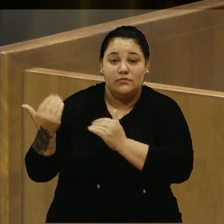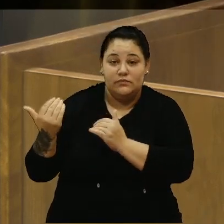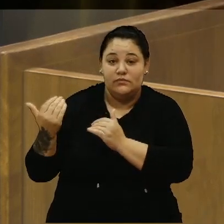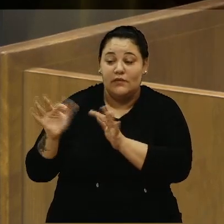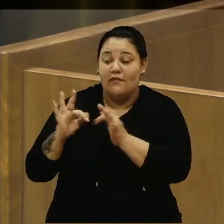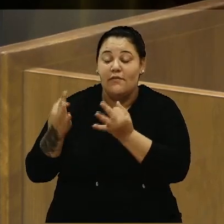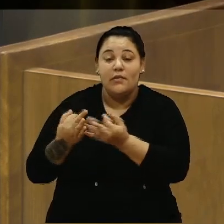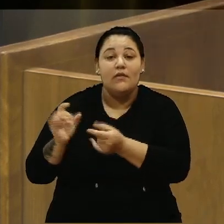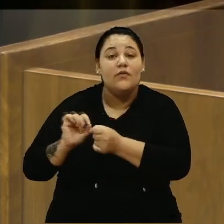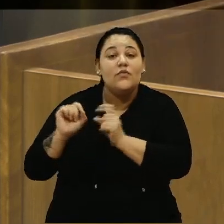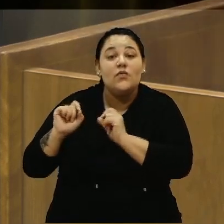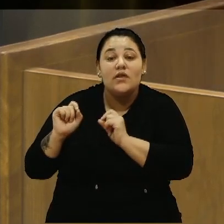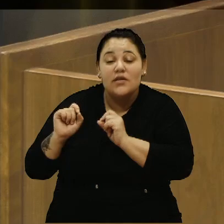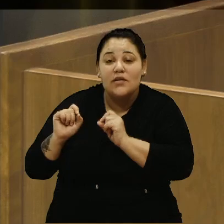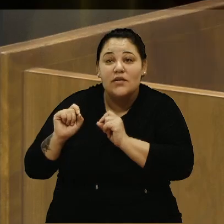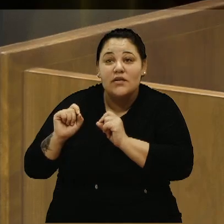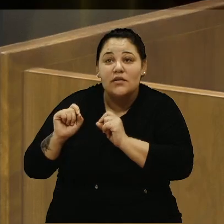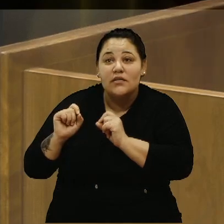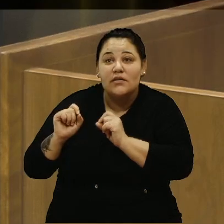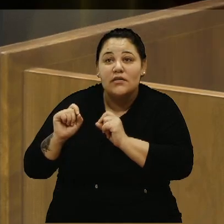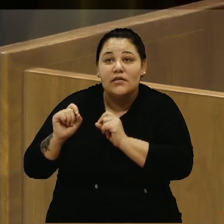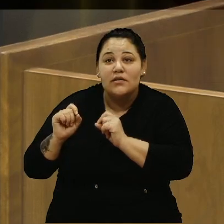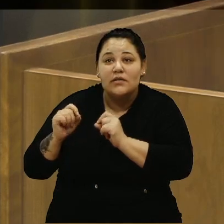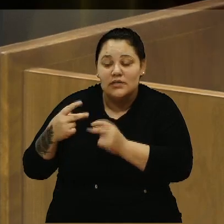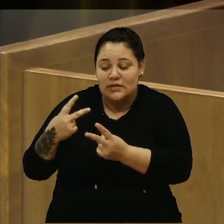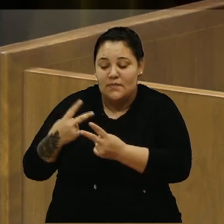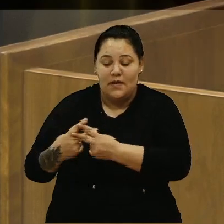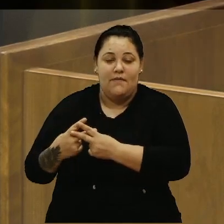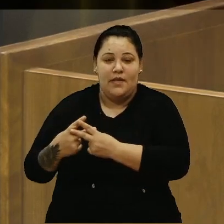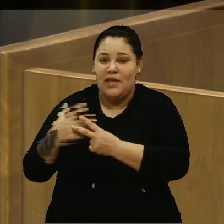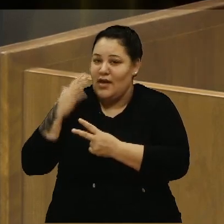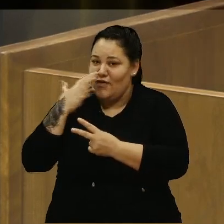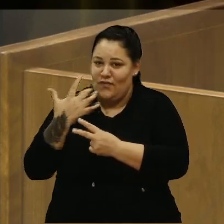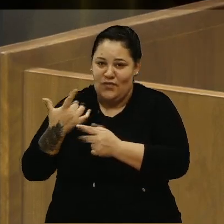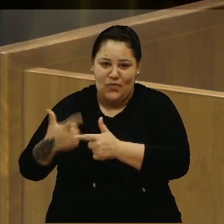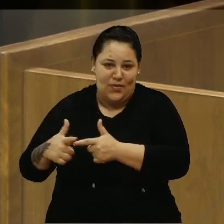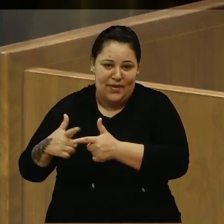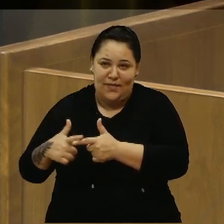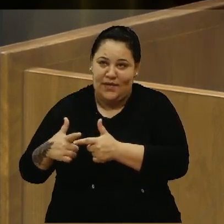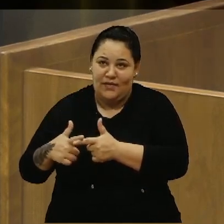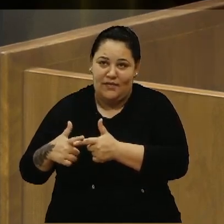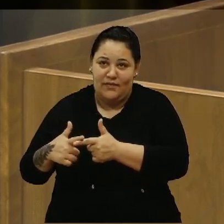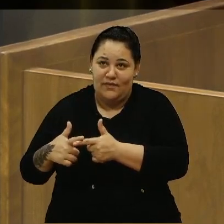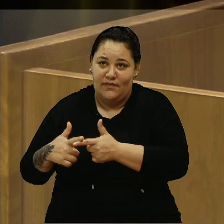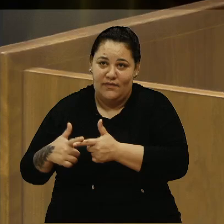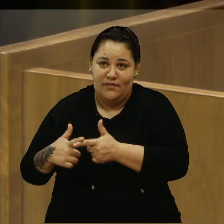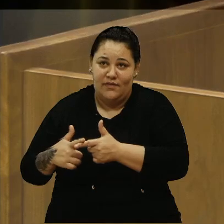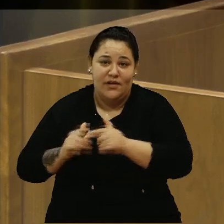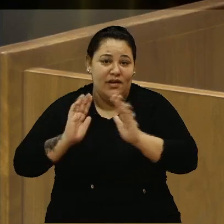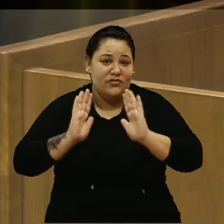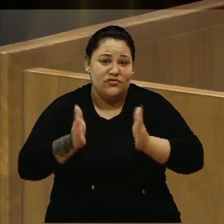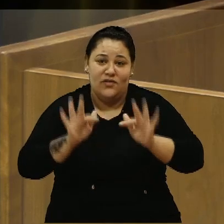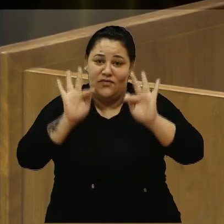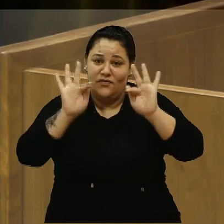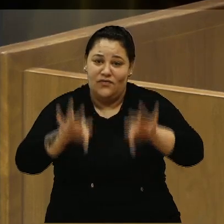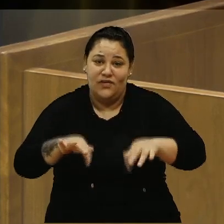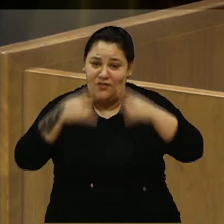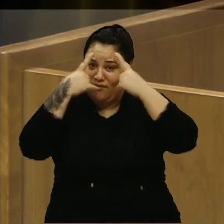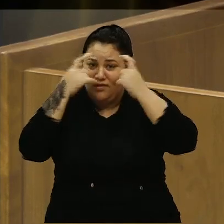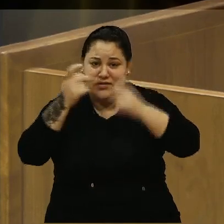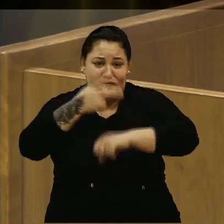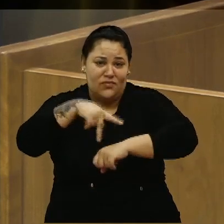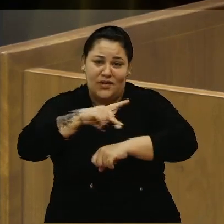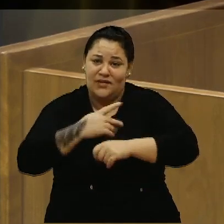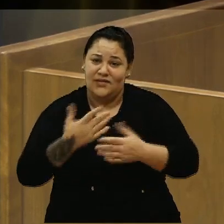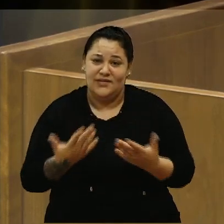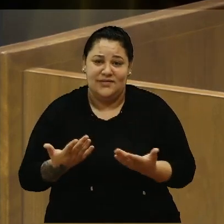famílias? Se prender, pura e simplesmente resolvesse, nós já teríamos resolvido os problemas da violência desse país.